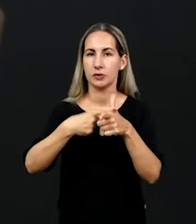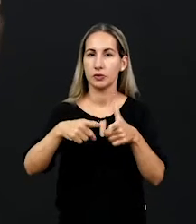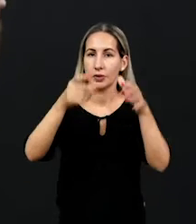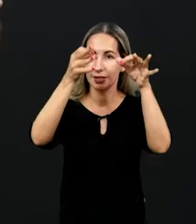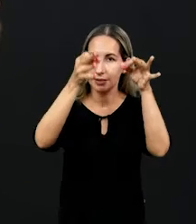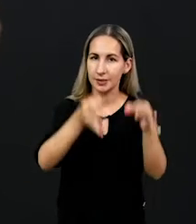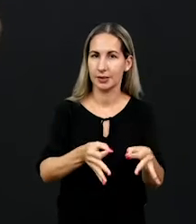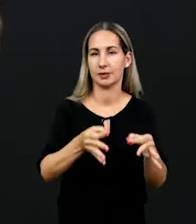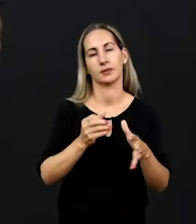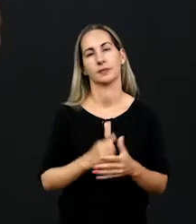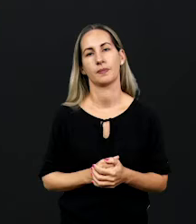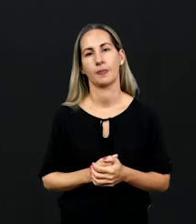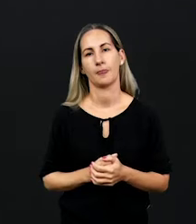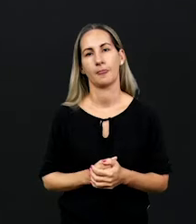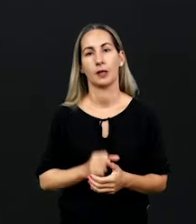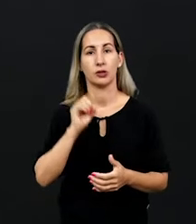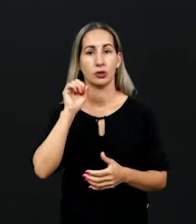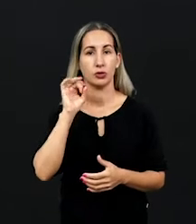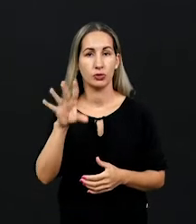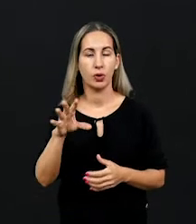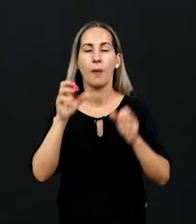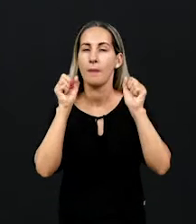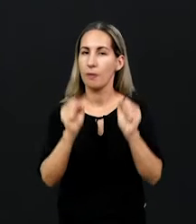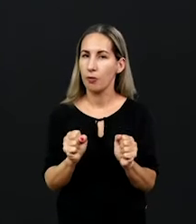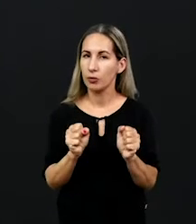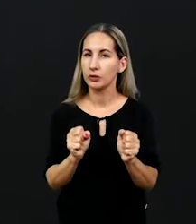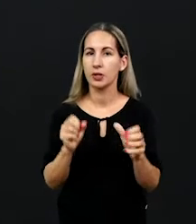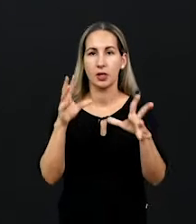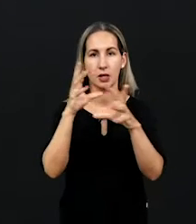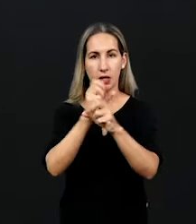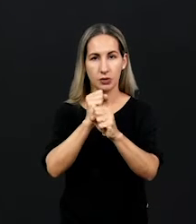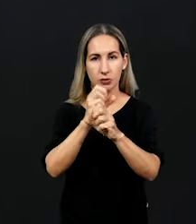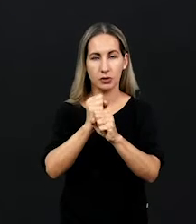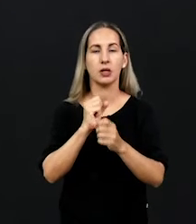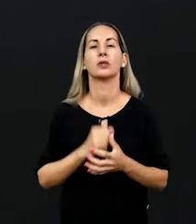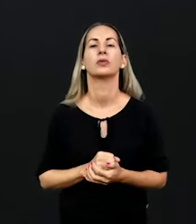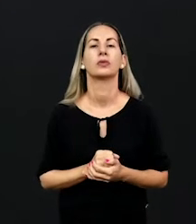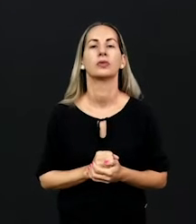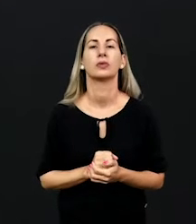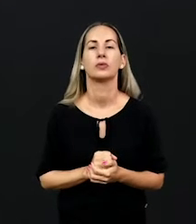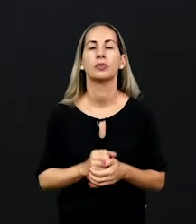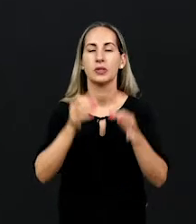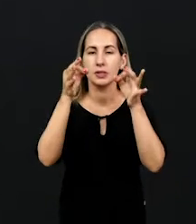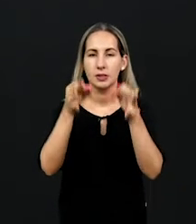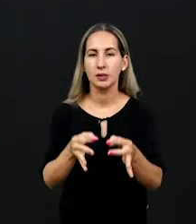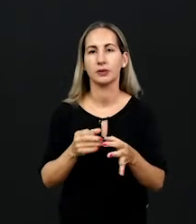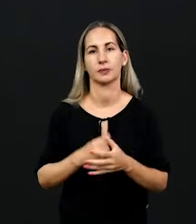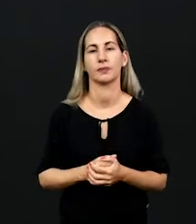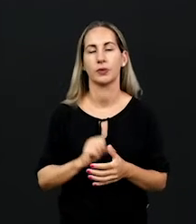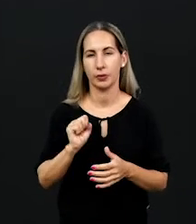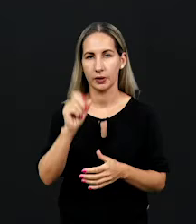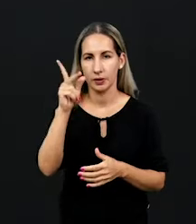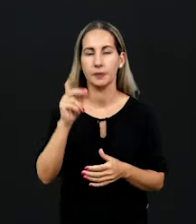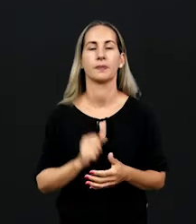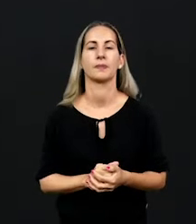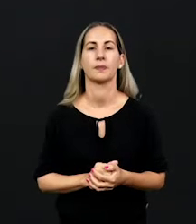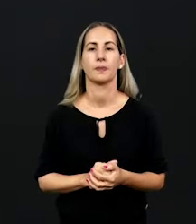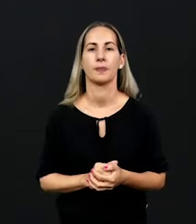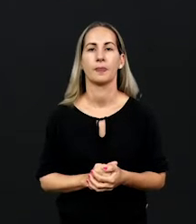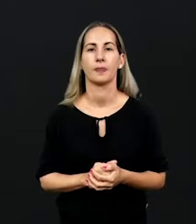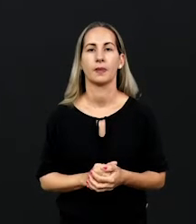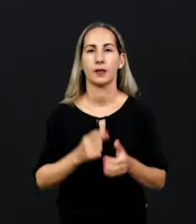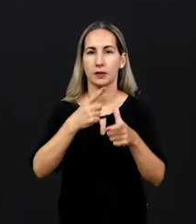divisão exata. Então, eu só posso considerar os resultados da divisão que são exatos. Ok? Então, olha